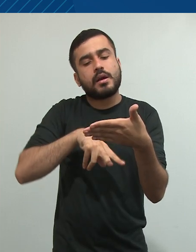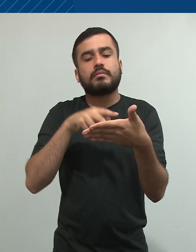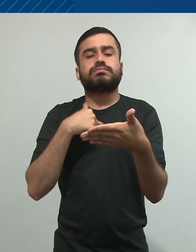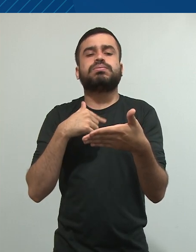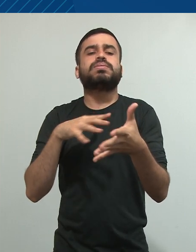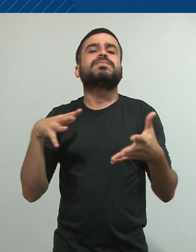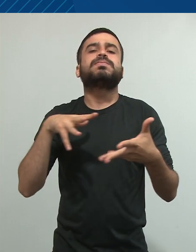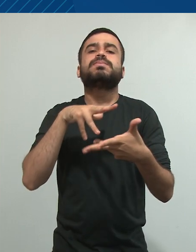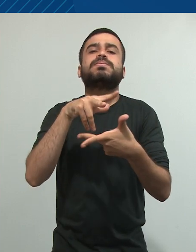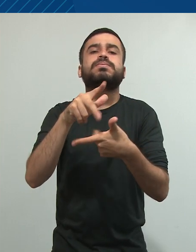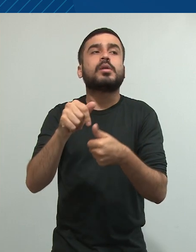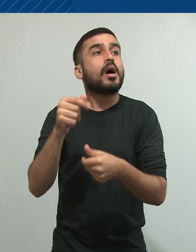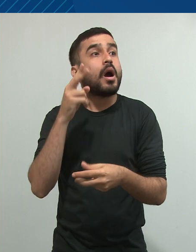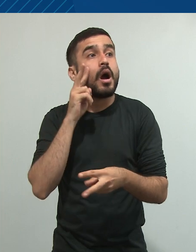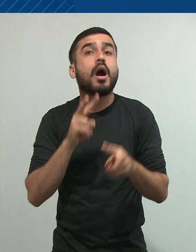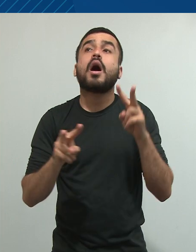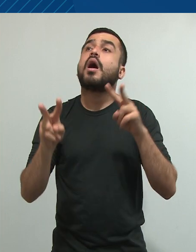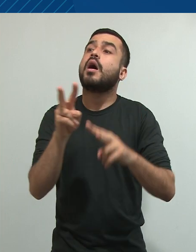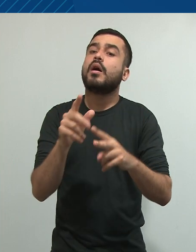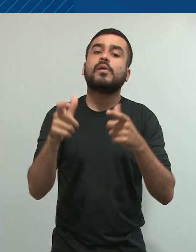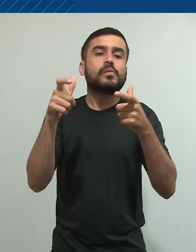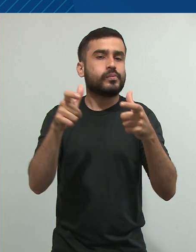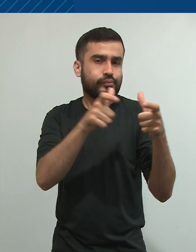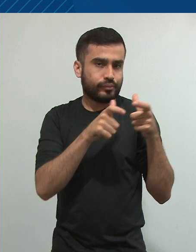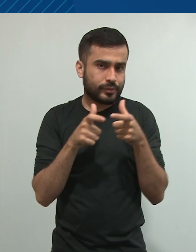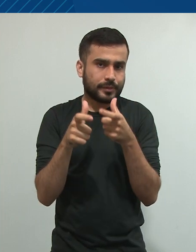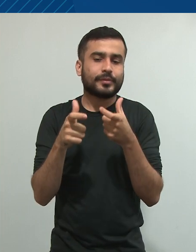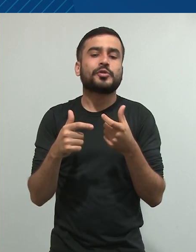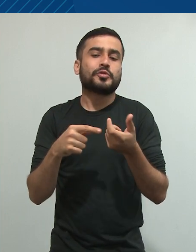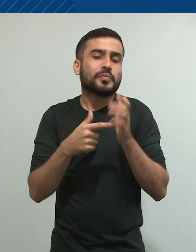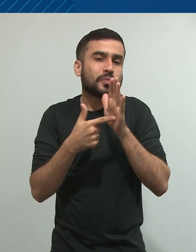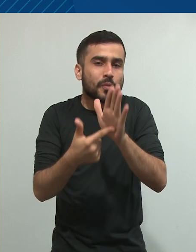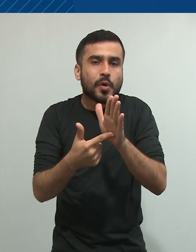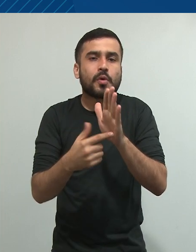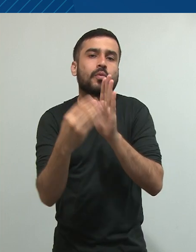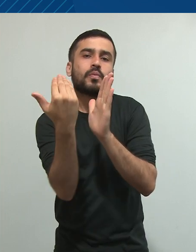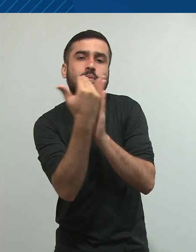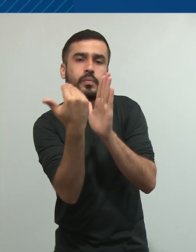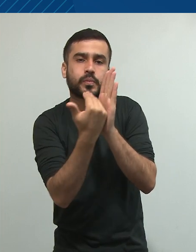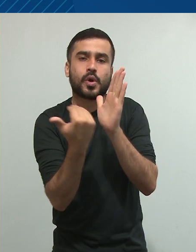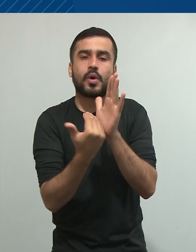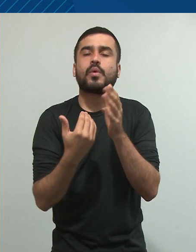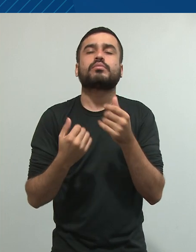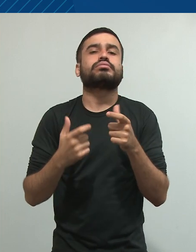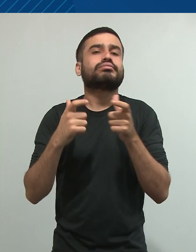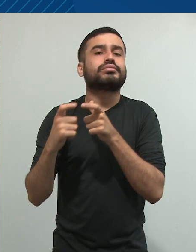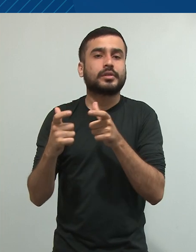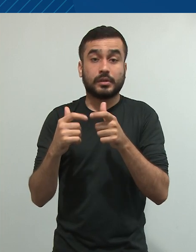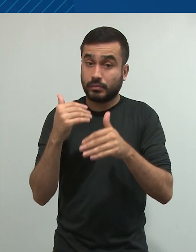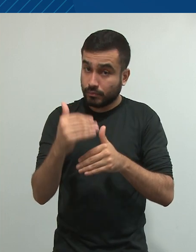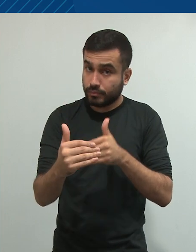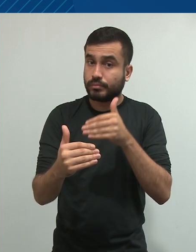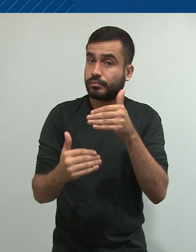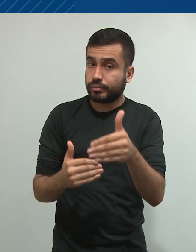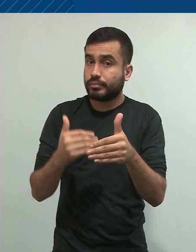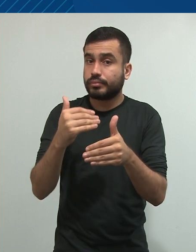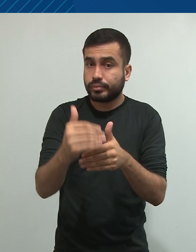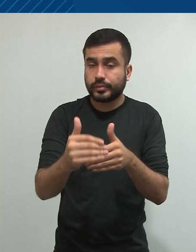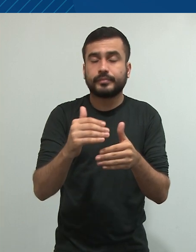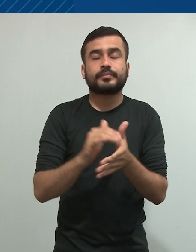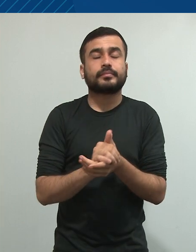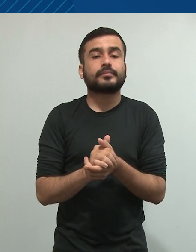meu universo de coleta de dados. E vou mostrando para ele, paulatinamente, e progredindo, né,